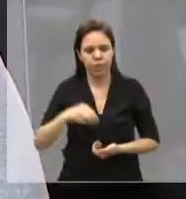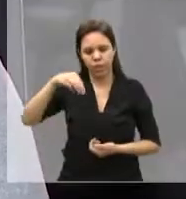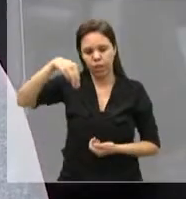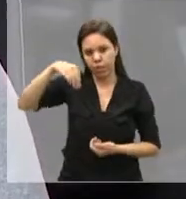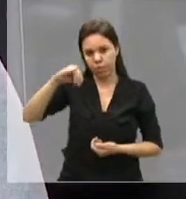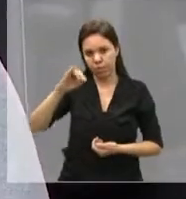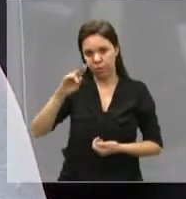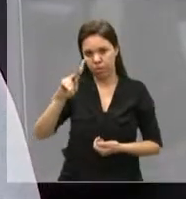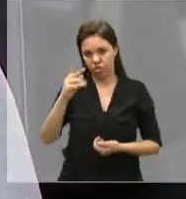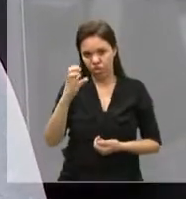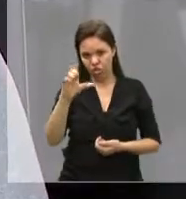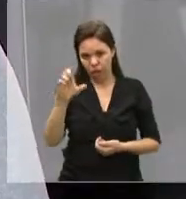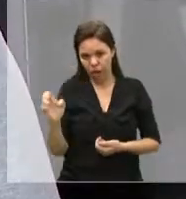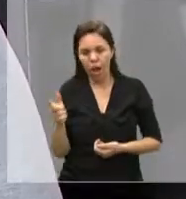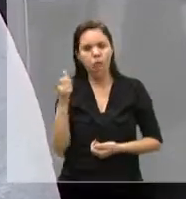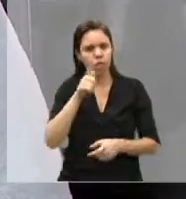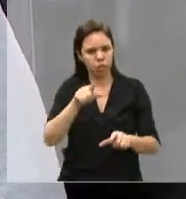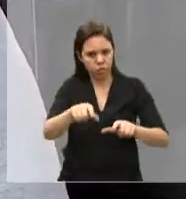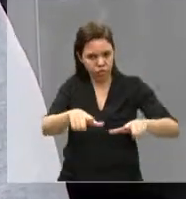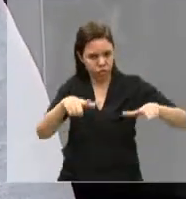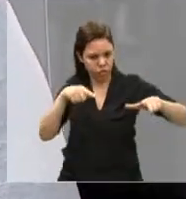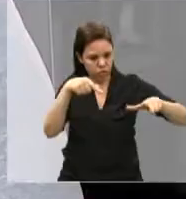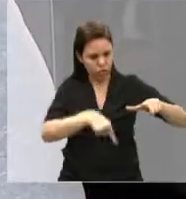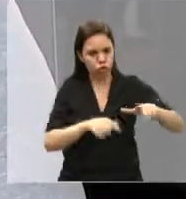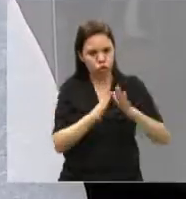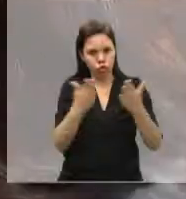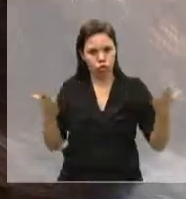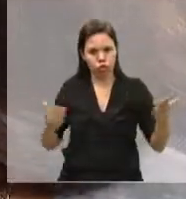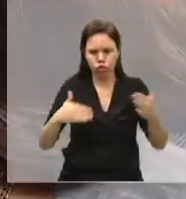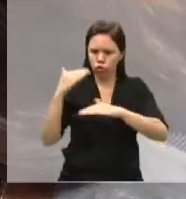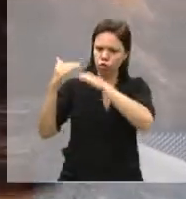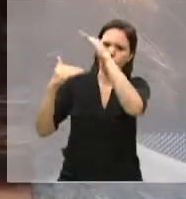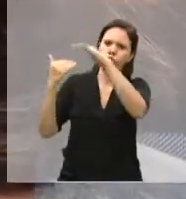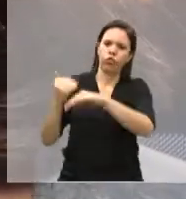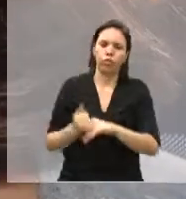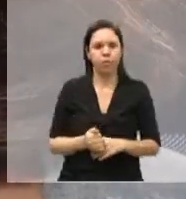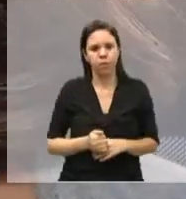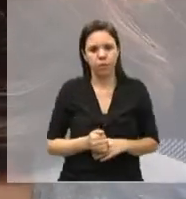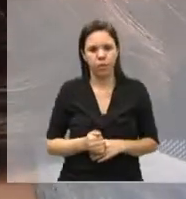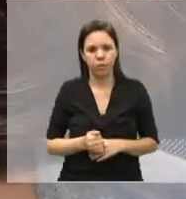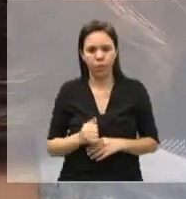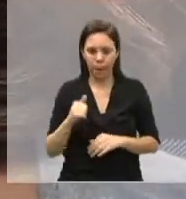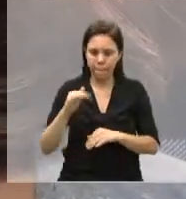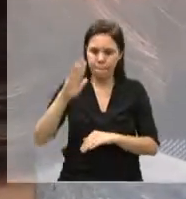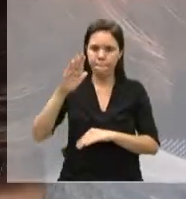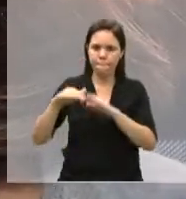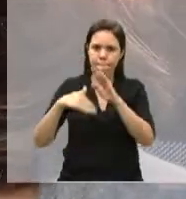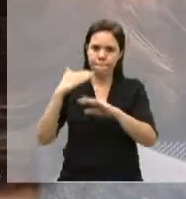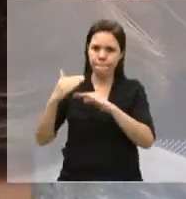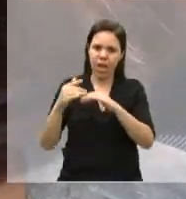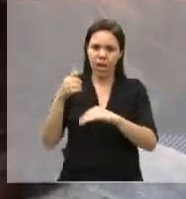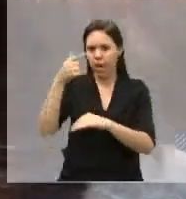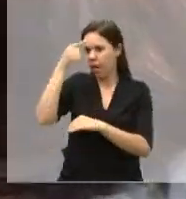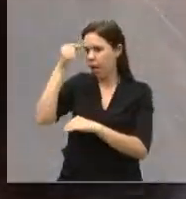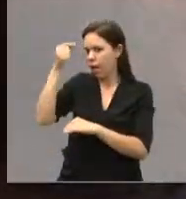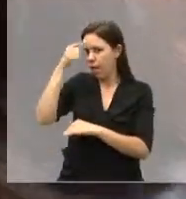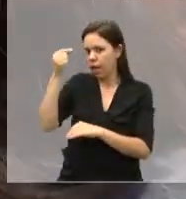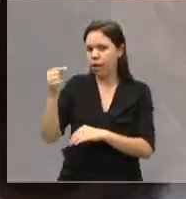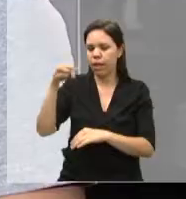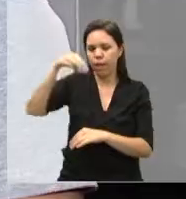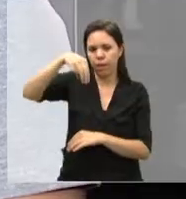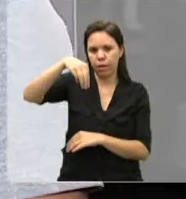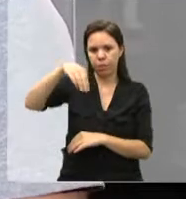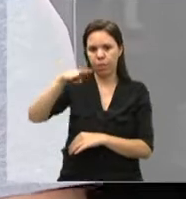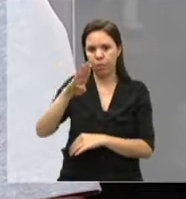Michele conquistou o diploma de jornalista e foi além. Subiu um degrau a mais na graduação com o